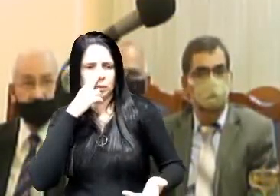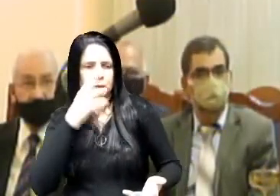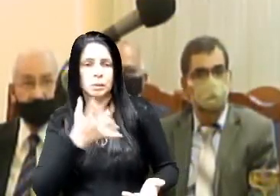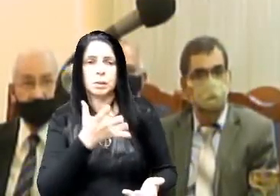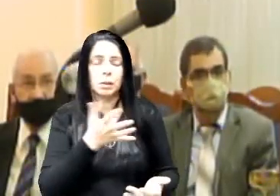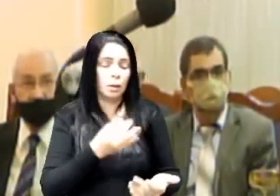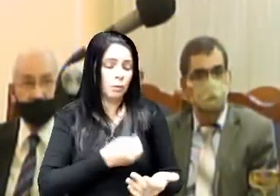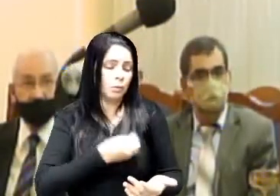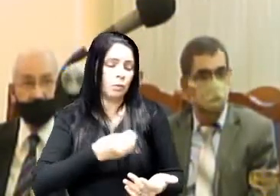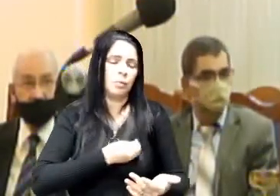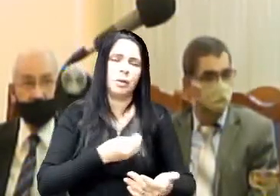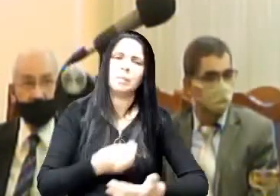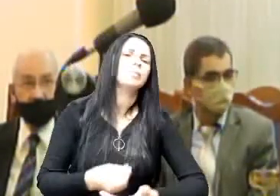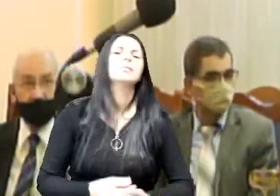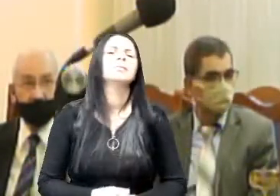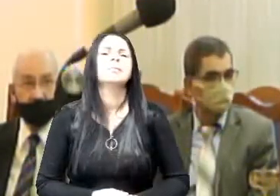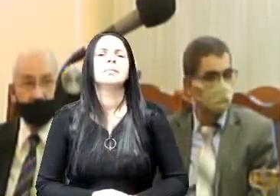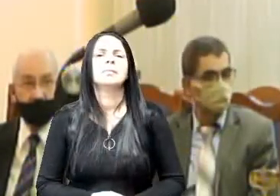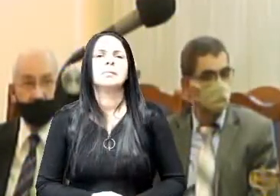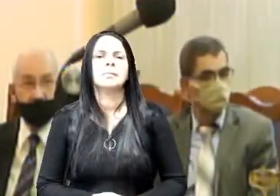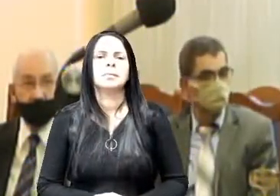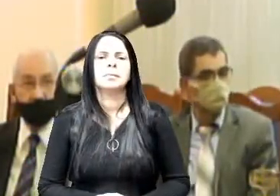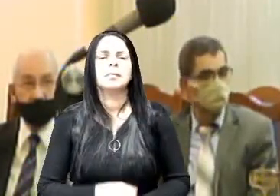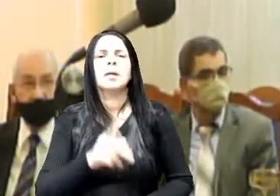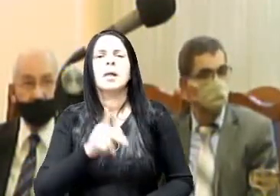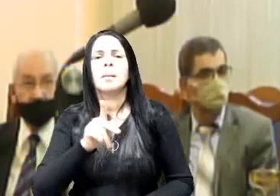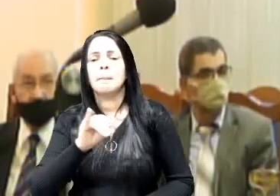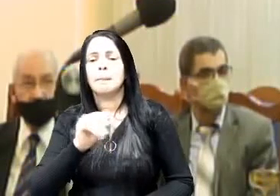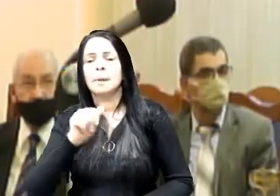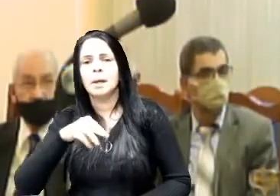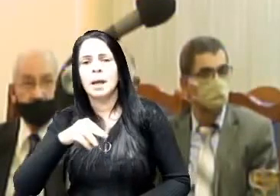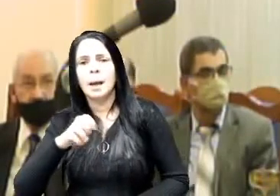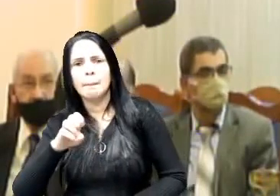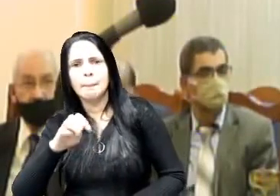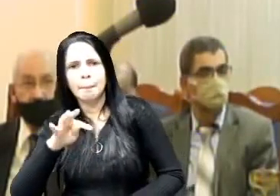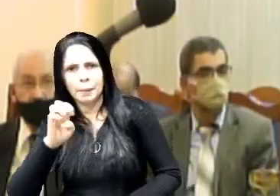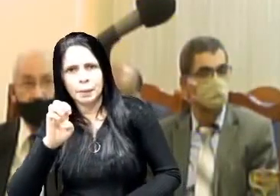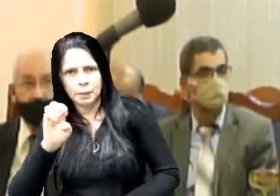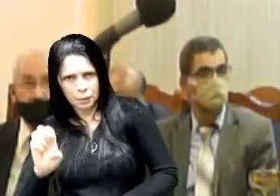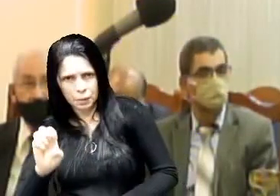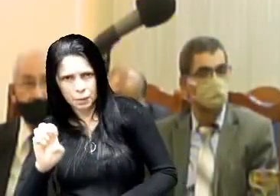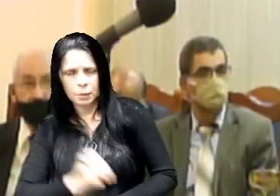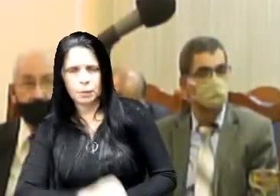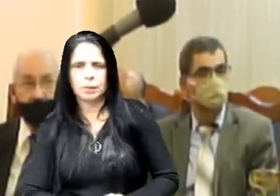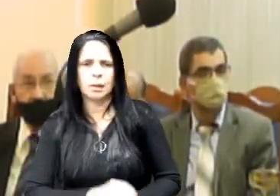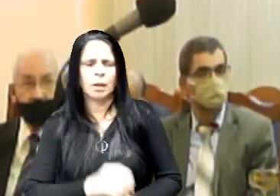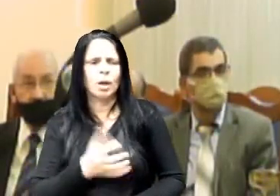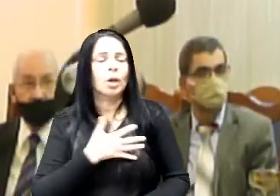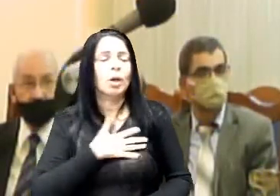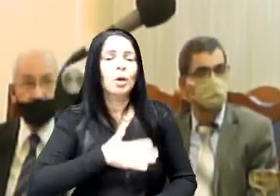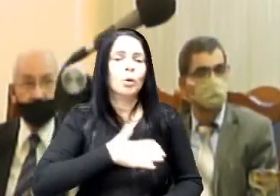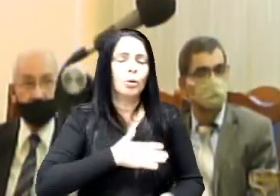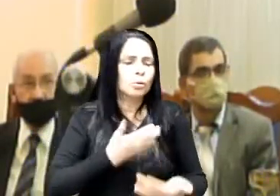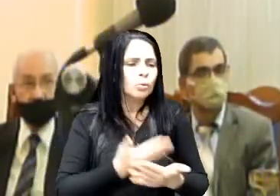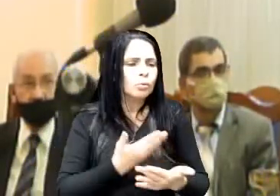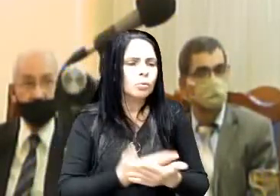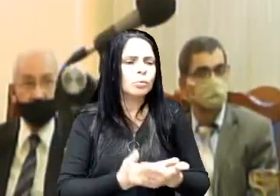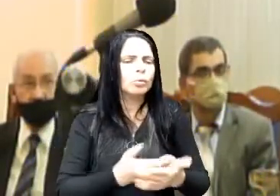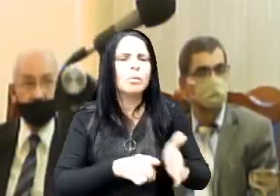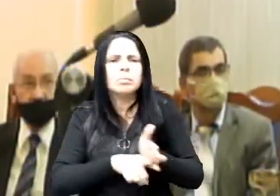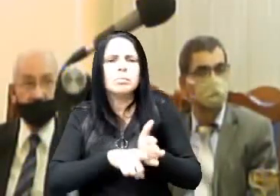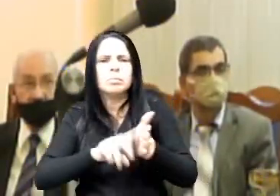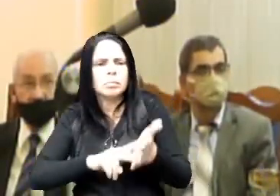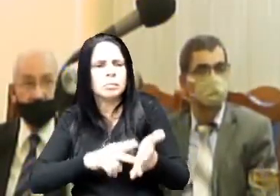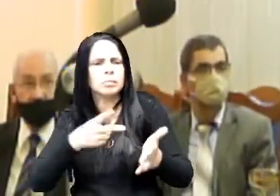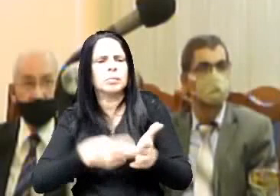gosto de buscar a etimologia da palavra para me entender o que é que, porque são palavras clássicas, eruditas, que vêm